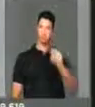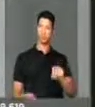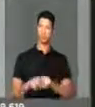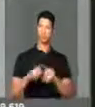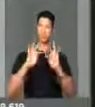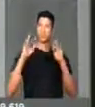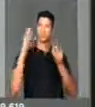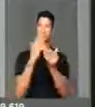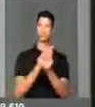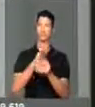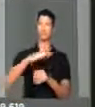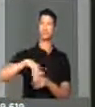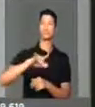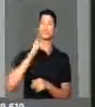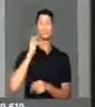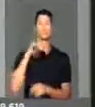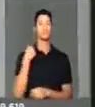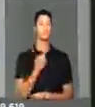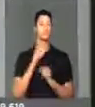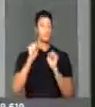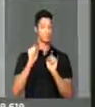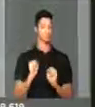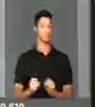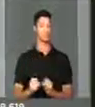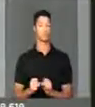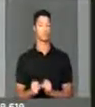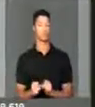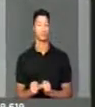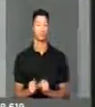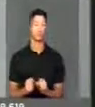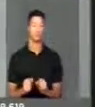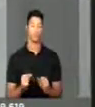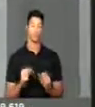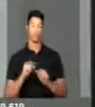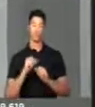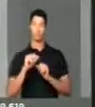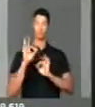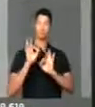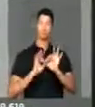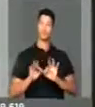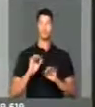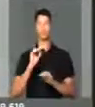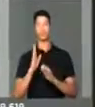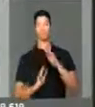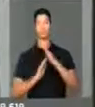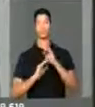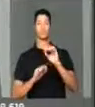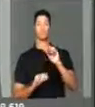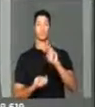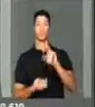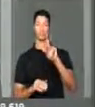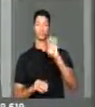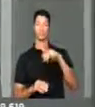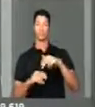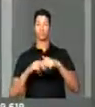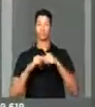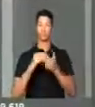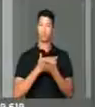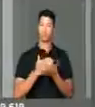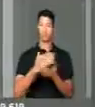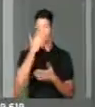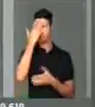processos e procedimentos para que nós possamos restabelecer a ordem. O restabelecimento da ordem que começa